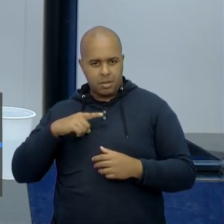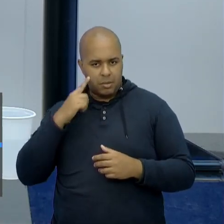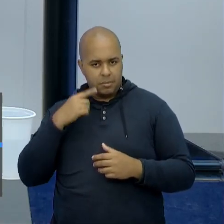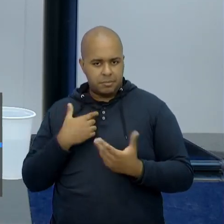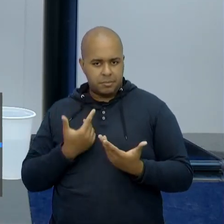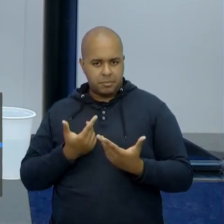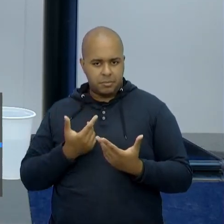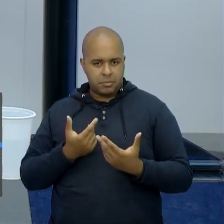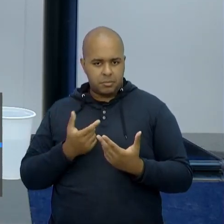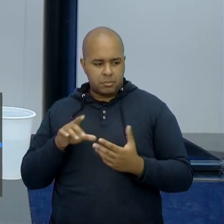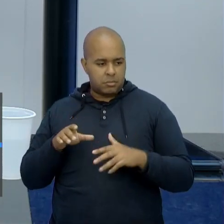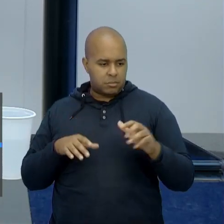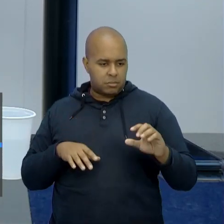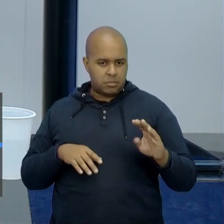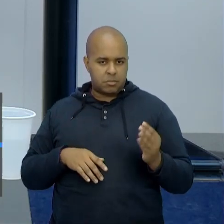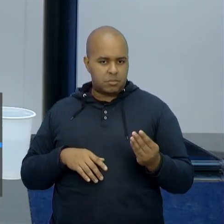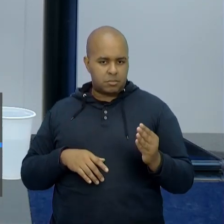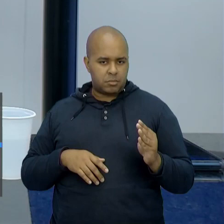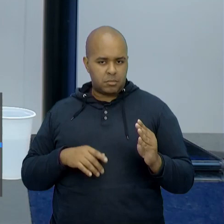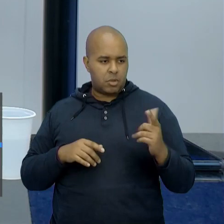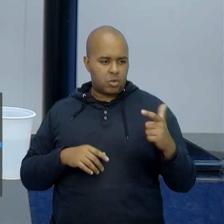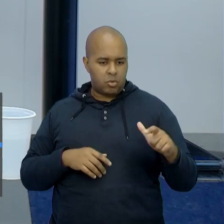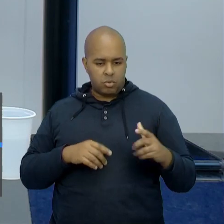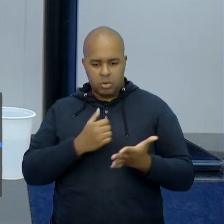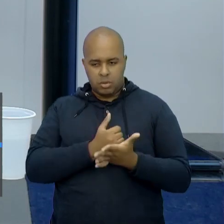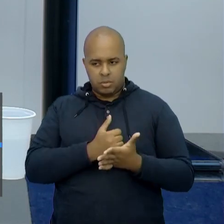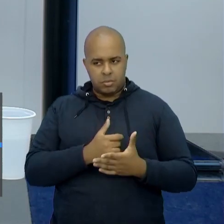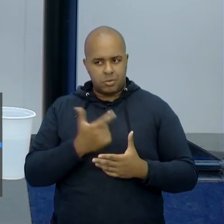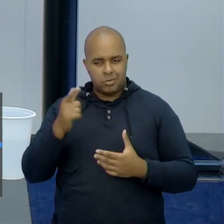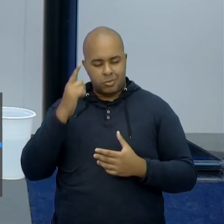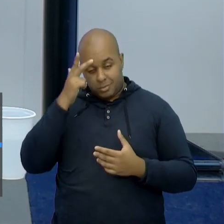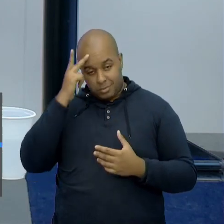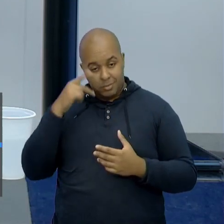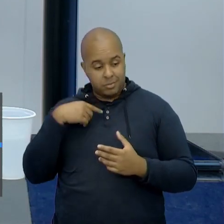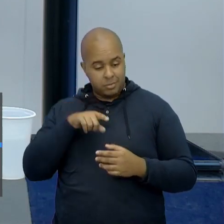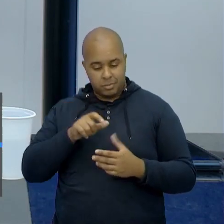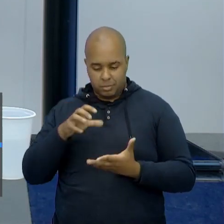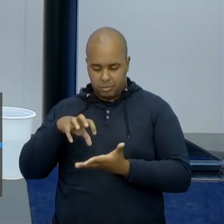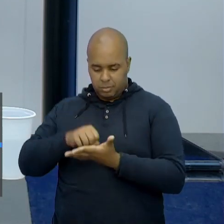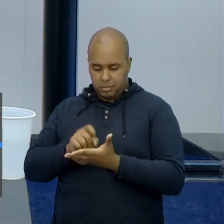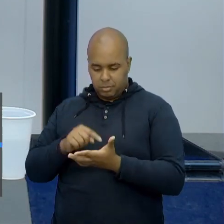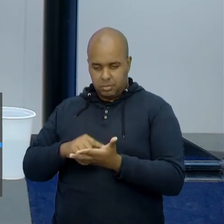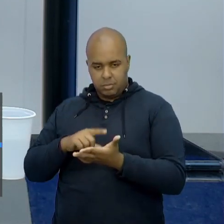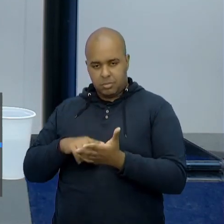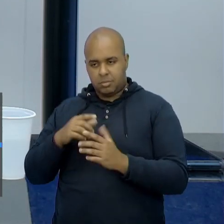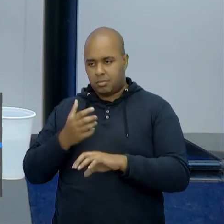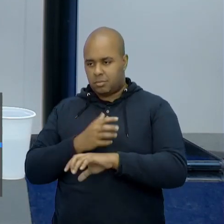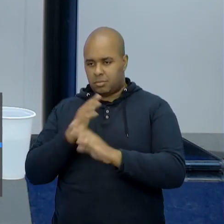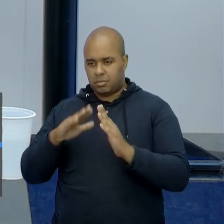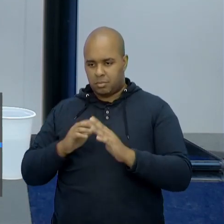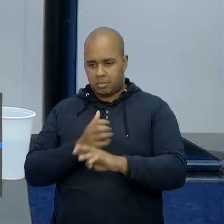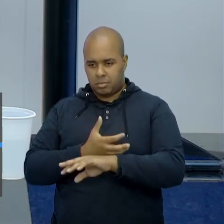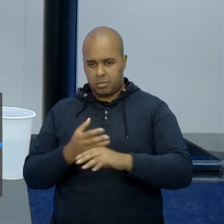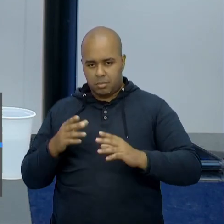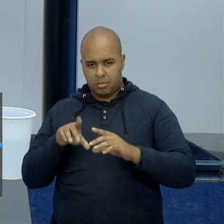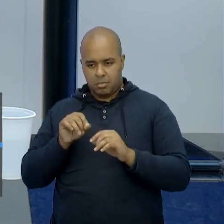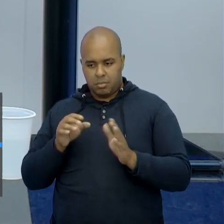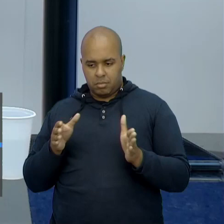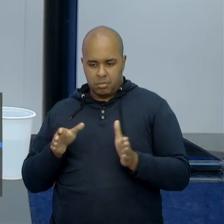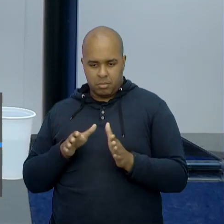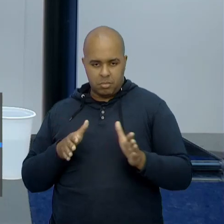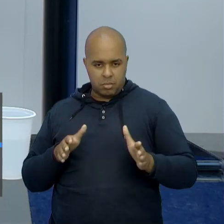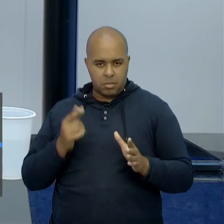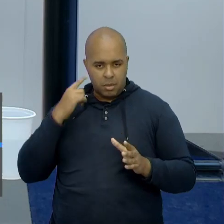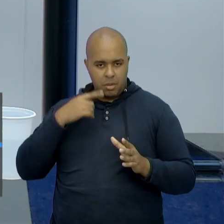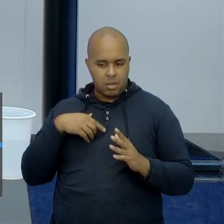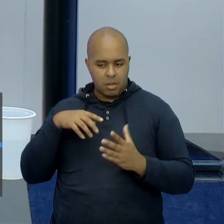um cartório, o município B tem outro cartório. Uma pessoa vai lá e registra que tem uma fazenda que pega os dois municípios.